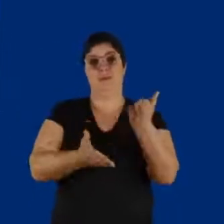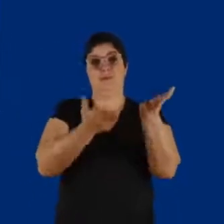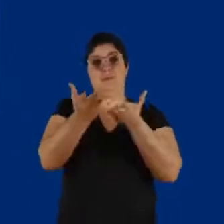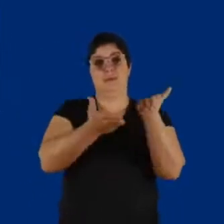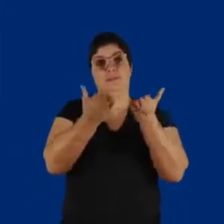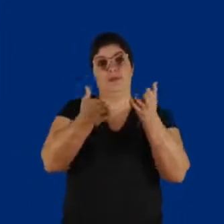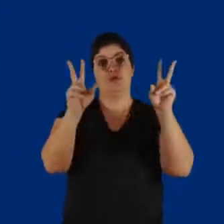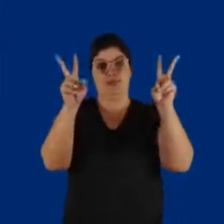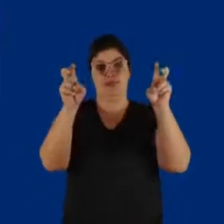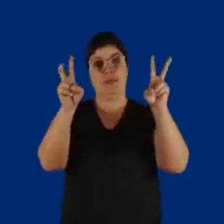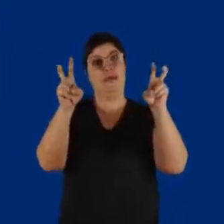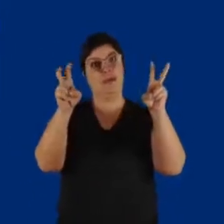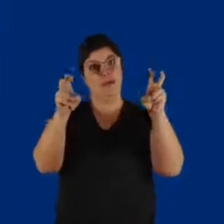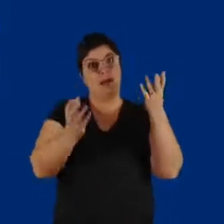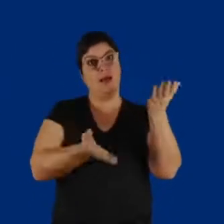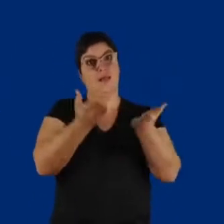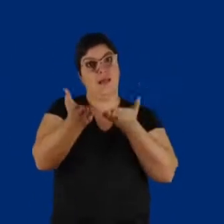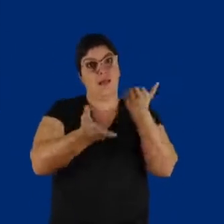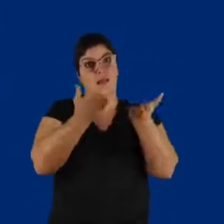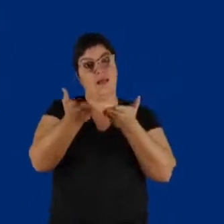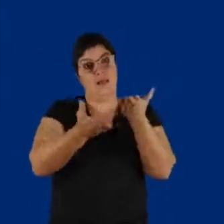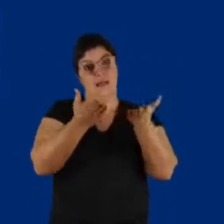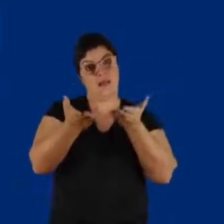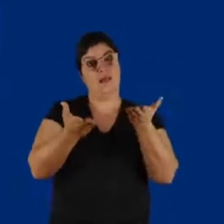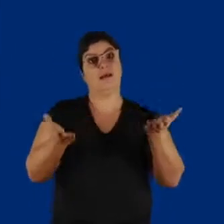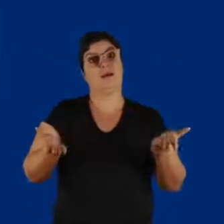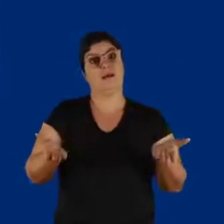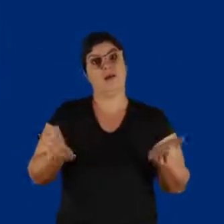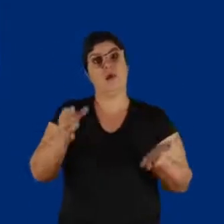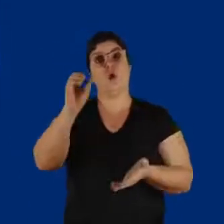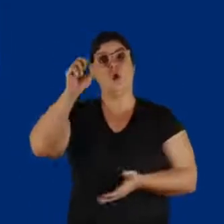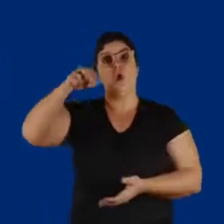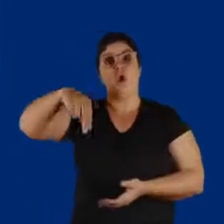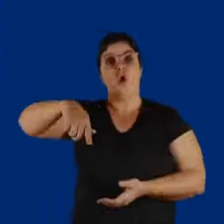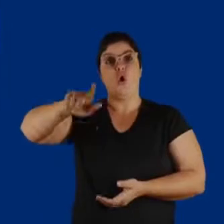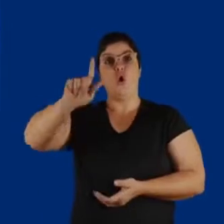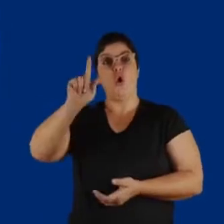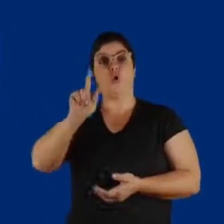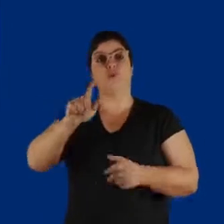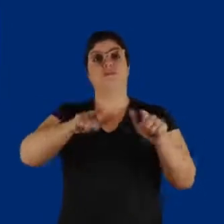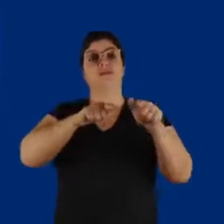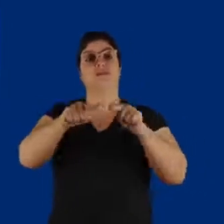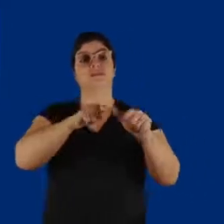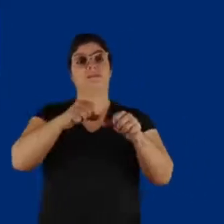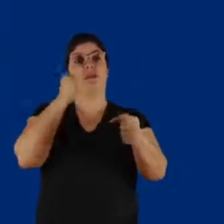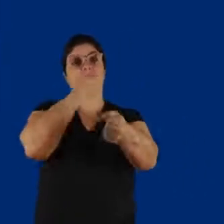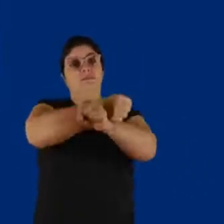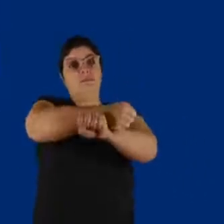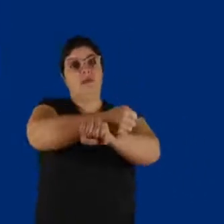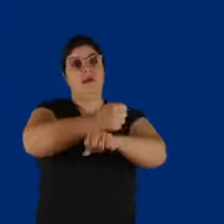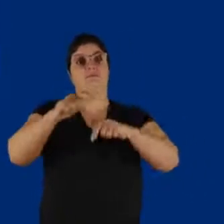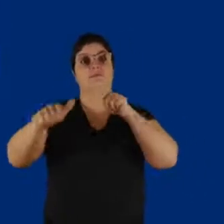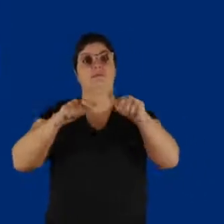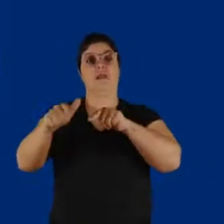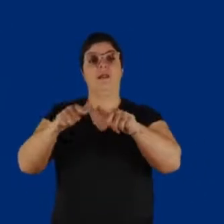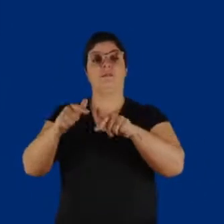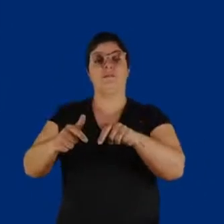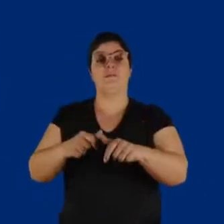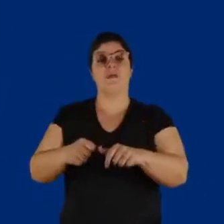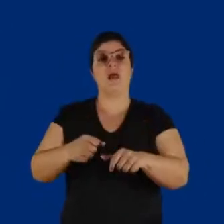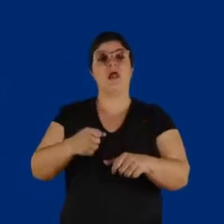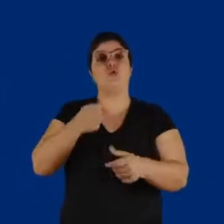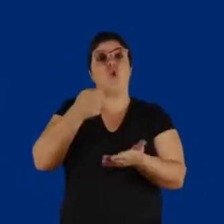forçado, confissão religiosa forçada, ONGs desse, né, dessas máfias